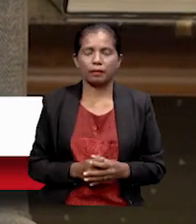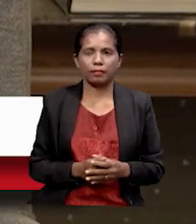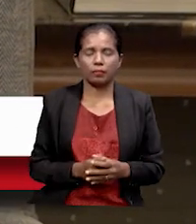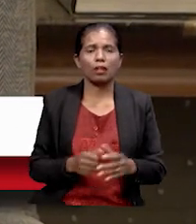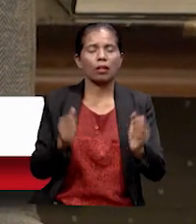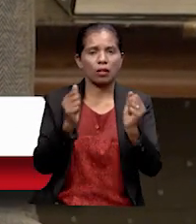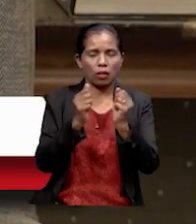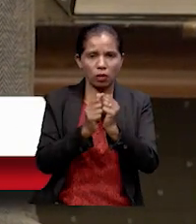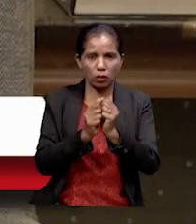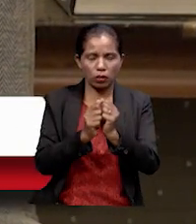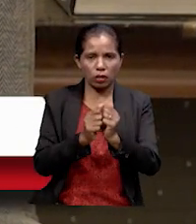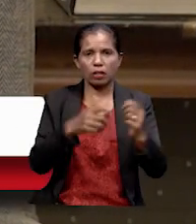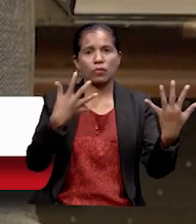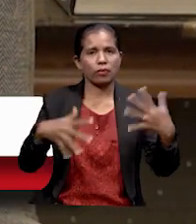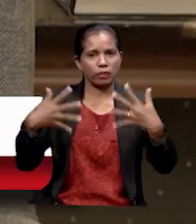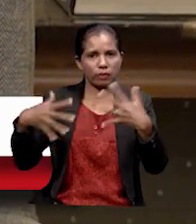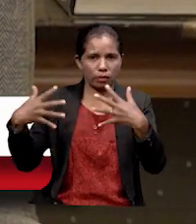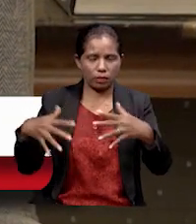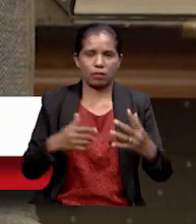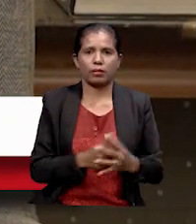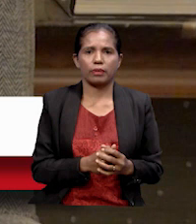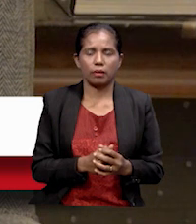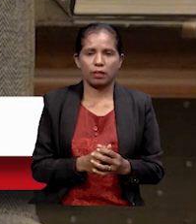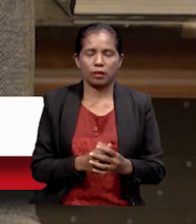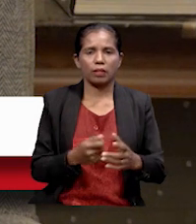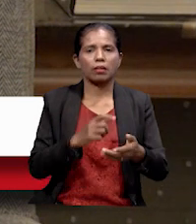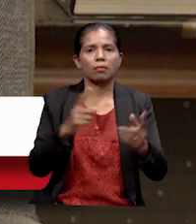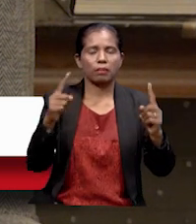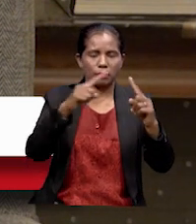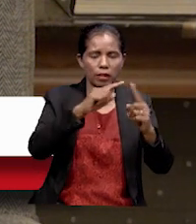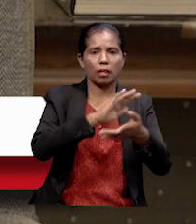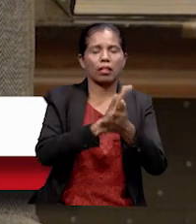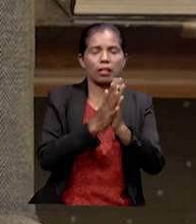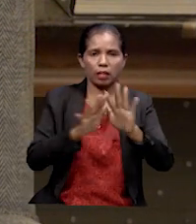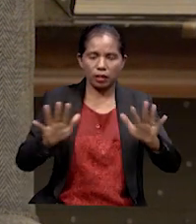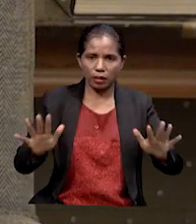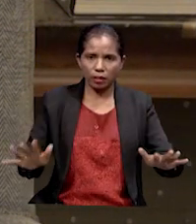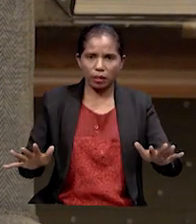hosi conflito ba dame reconciliação